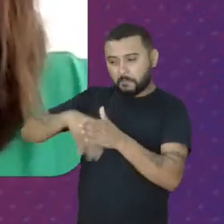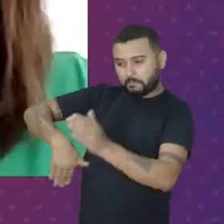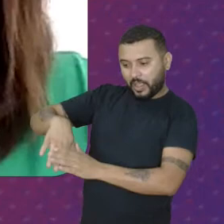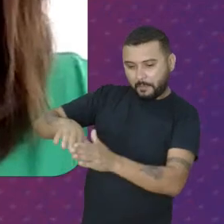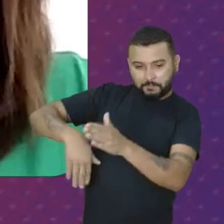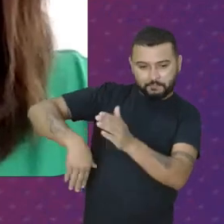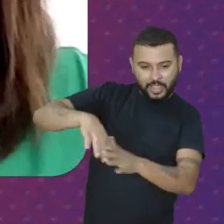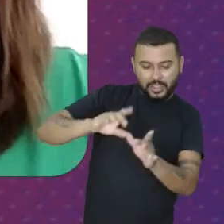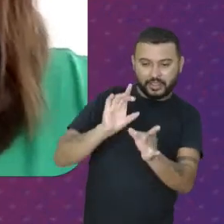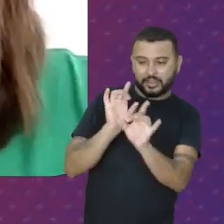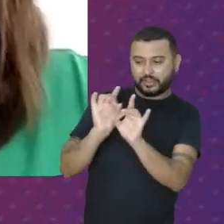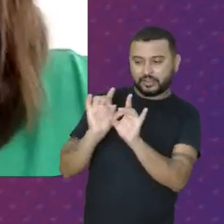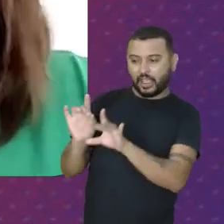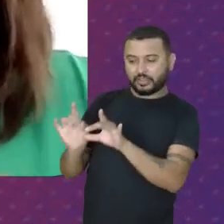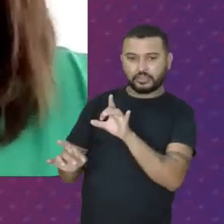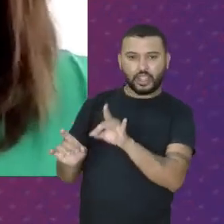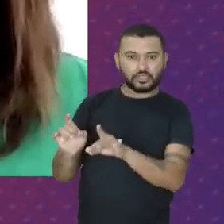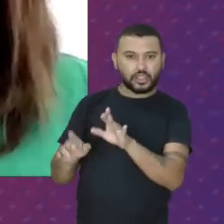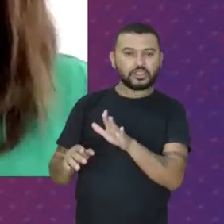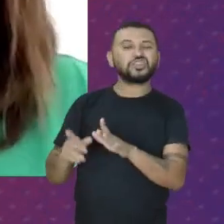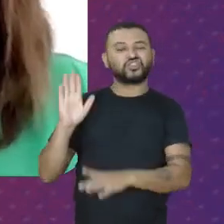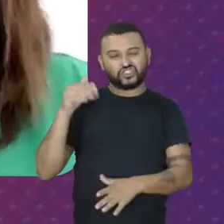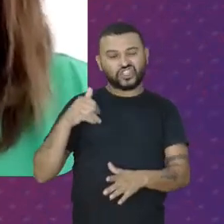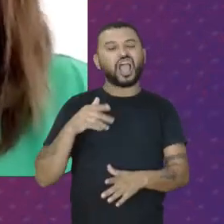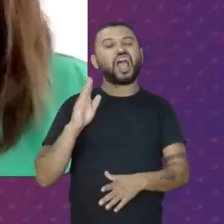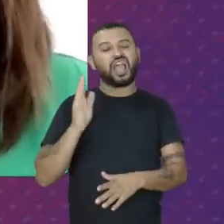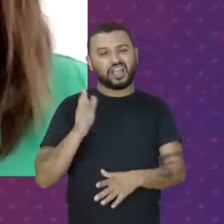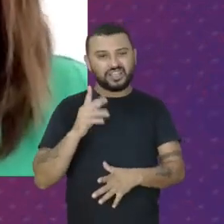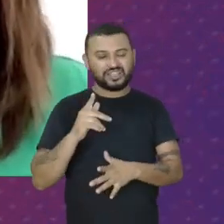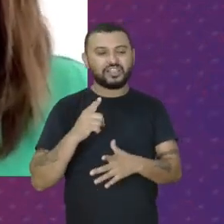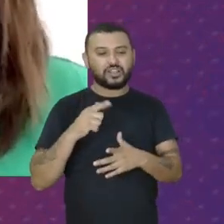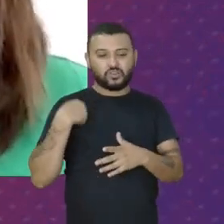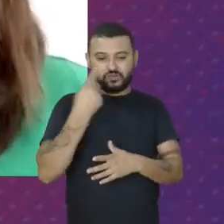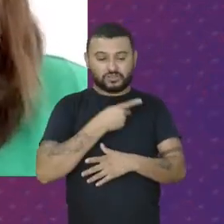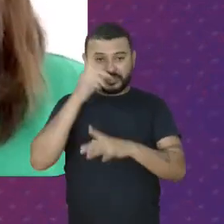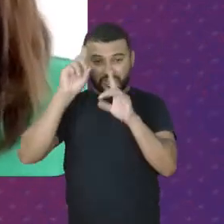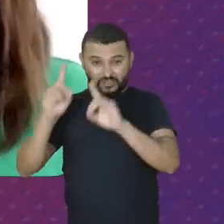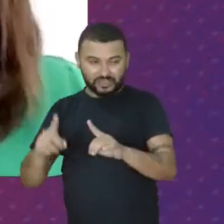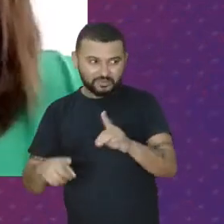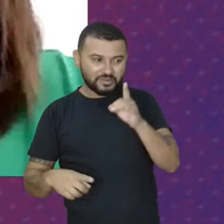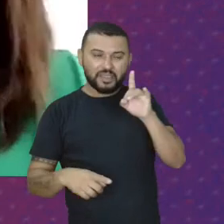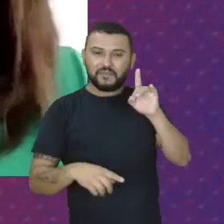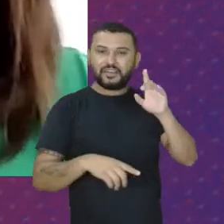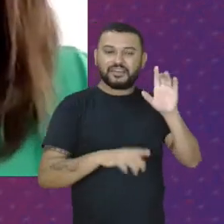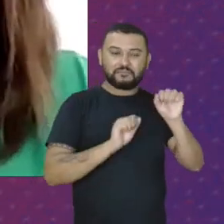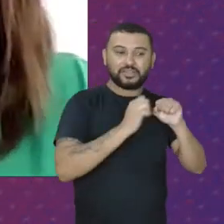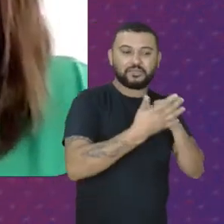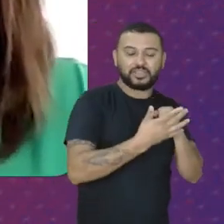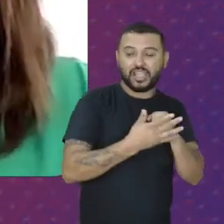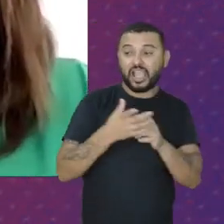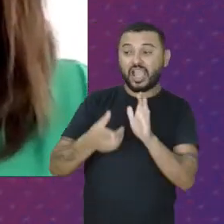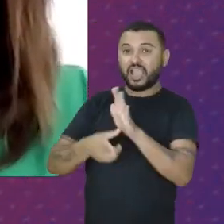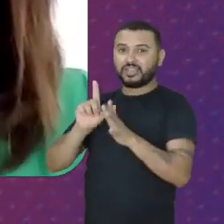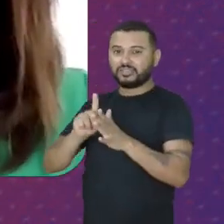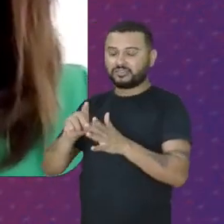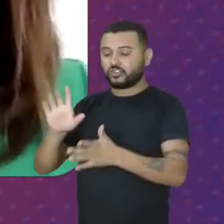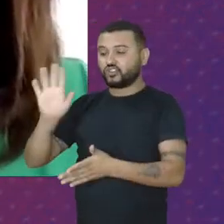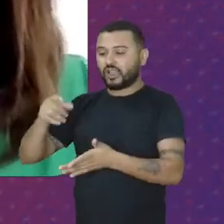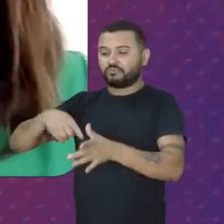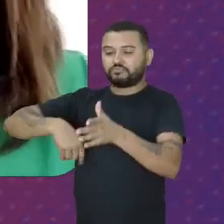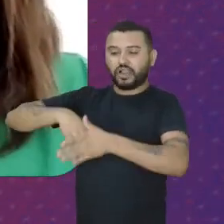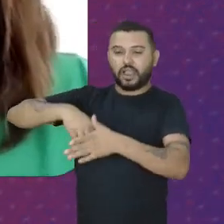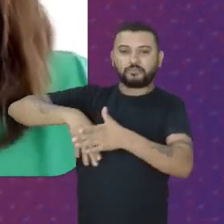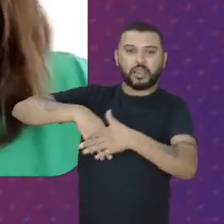serem demitidas. Né? Antes mesmo do processo se aprofundar, a demissão já estava